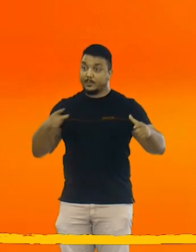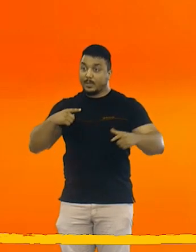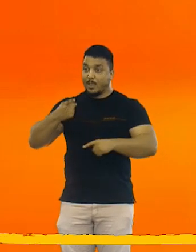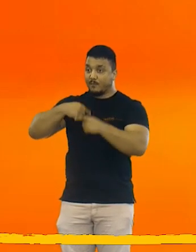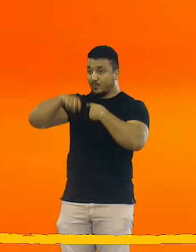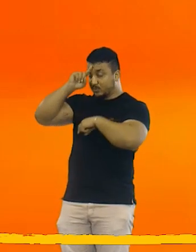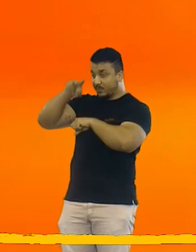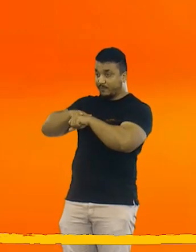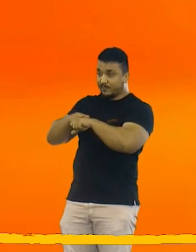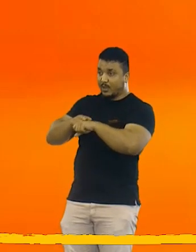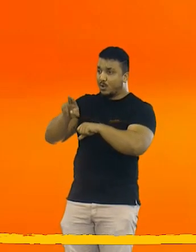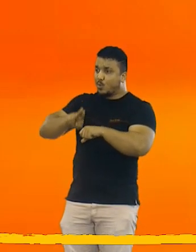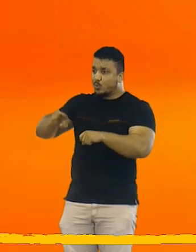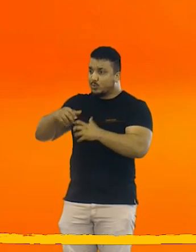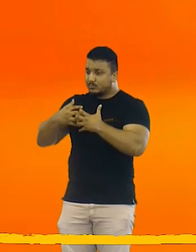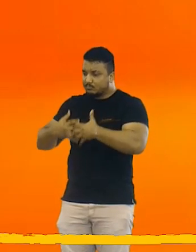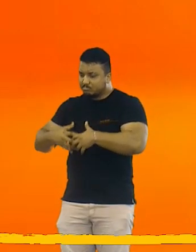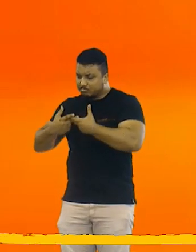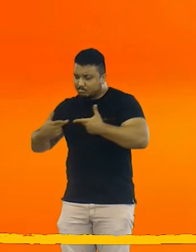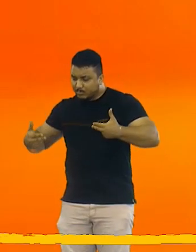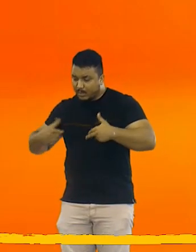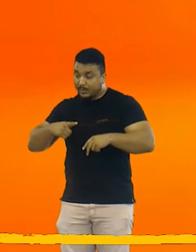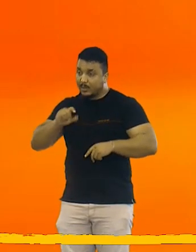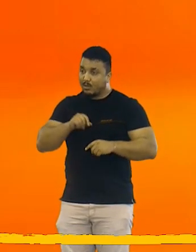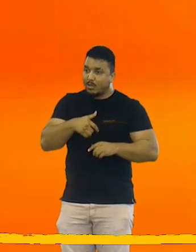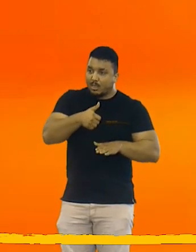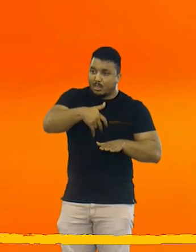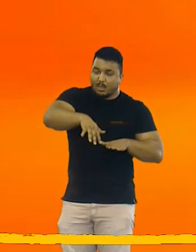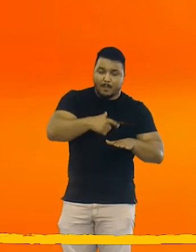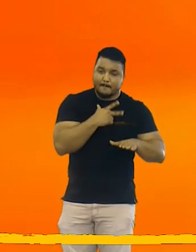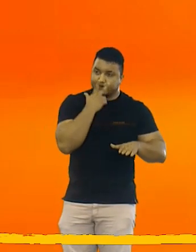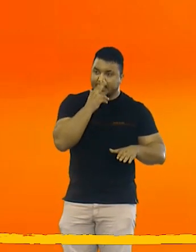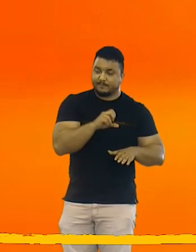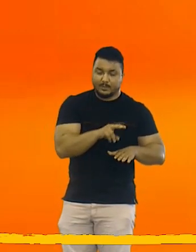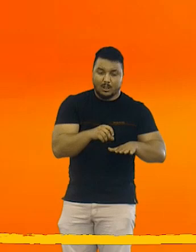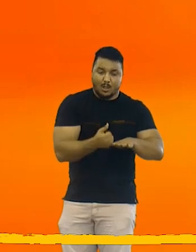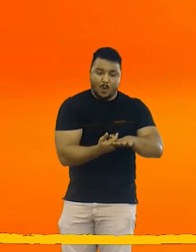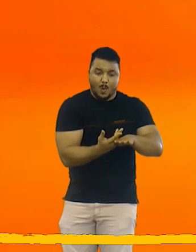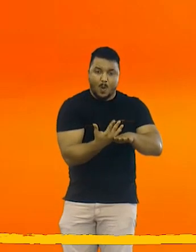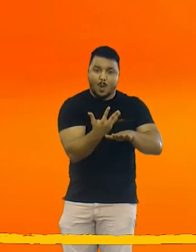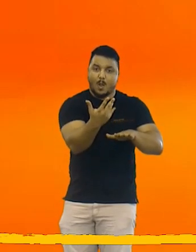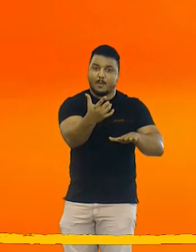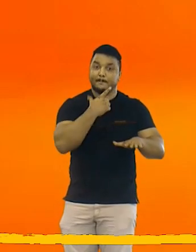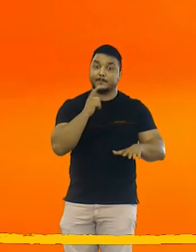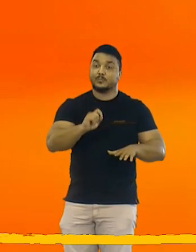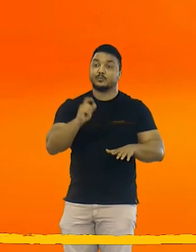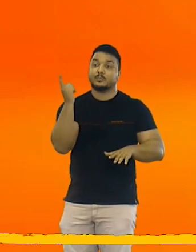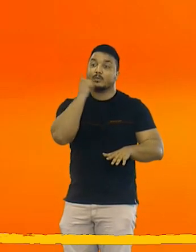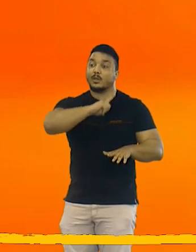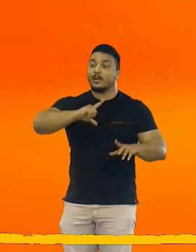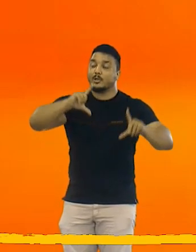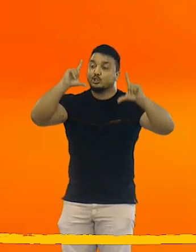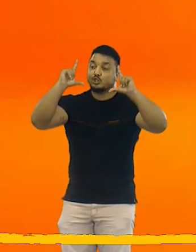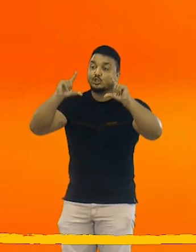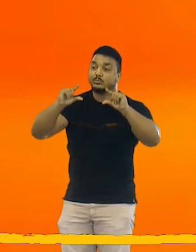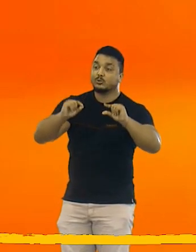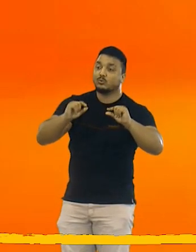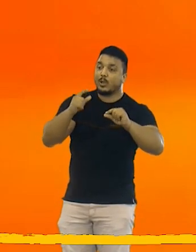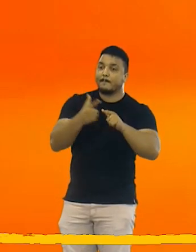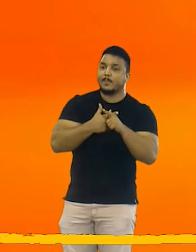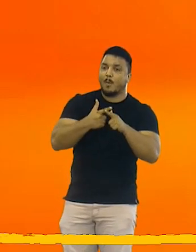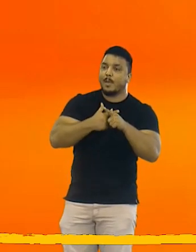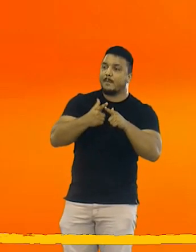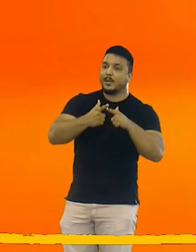insumos, adubos, fertilizantes, pesticidas, herbicidas, fungicidas, eu reduzo potencialmente os